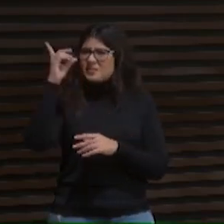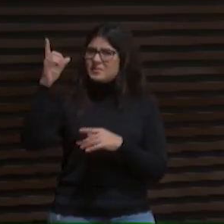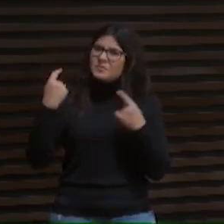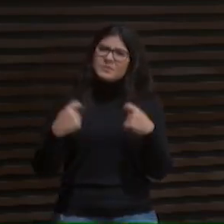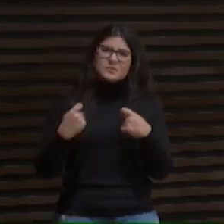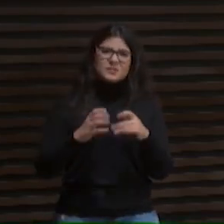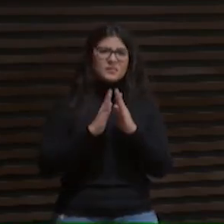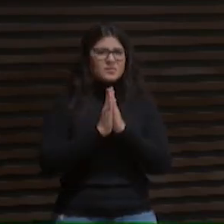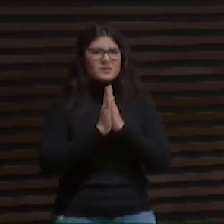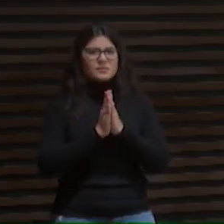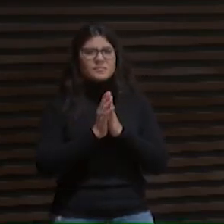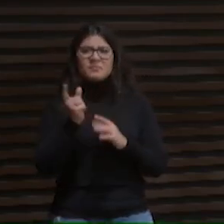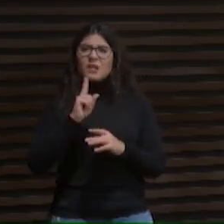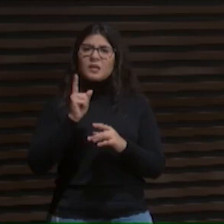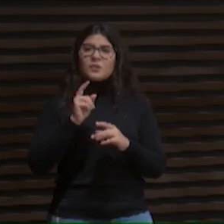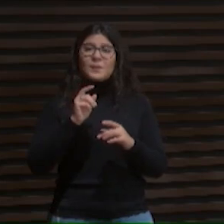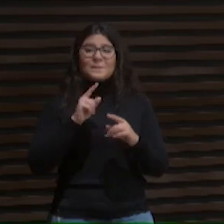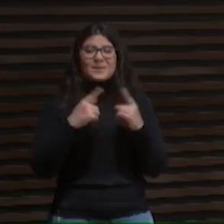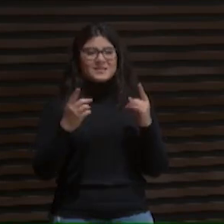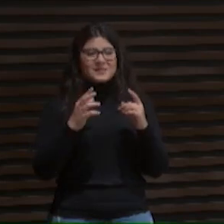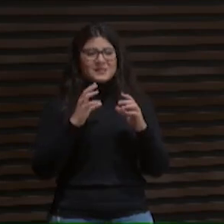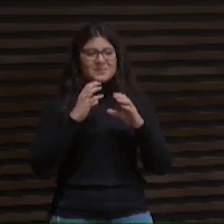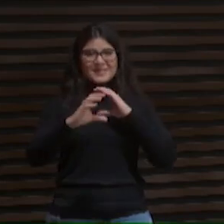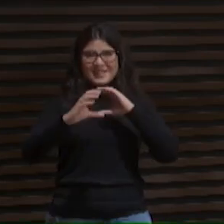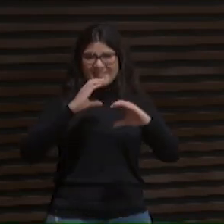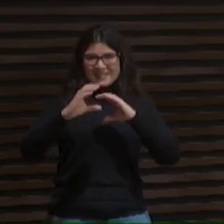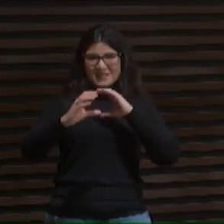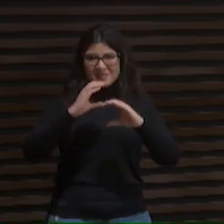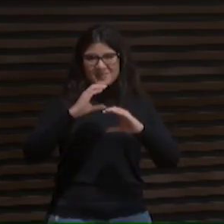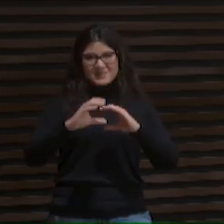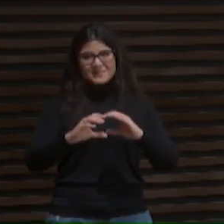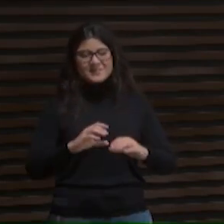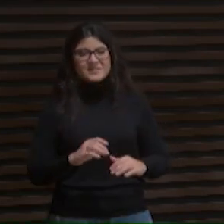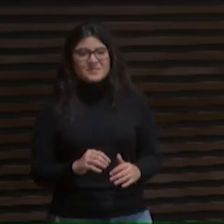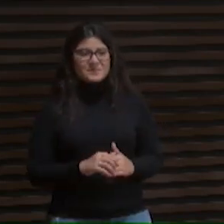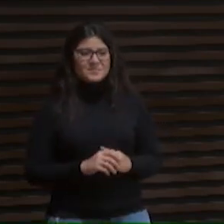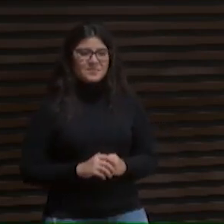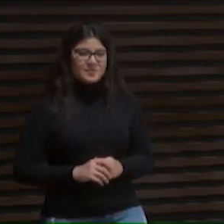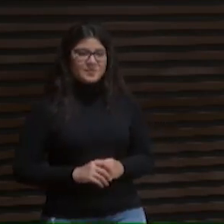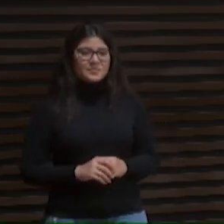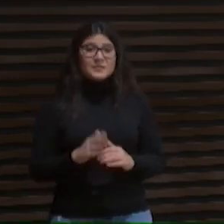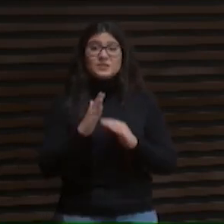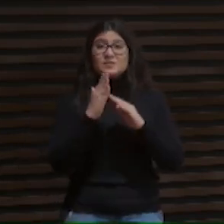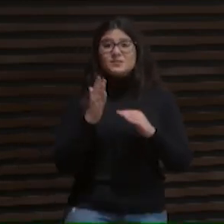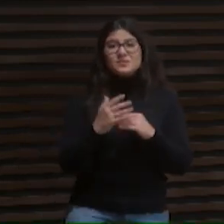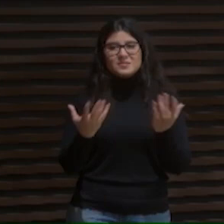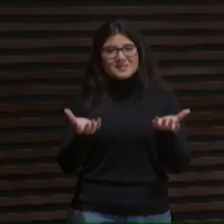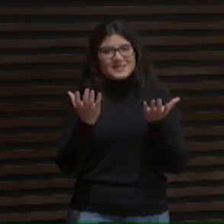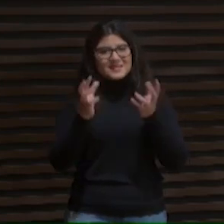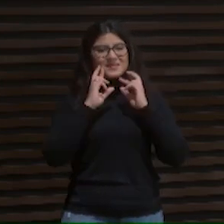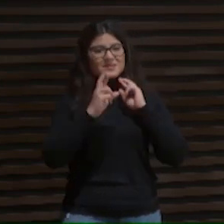oração? É um canal de comunicação. Olha Ele em tudo criando e querendo se